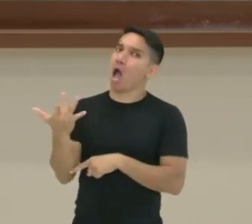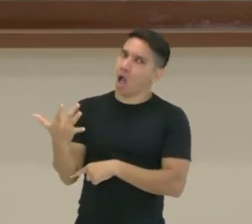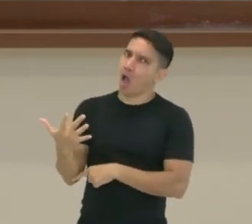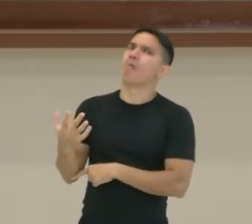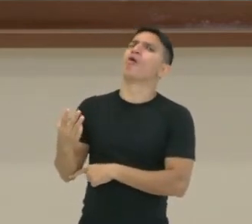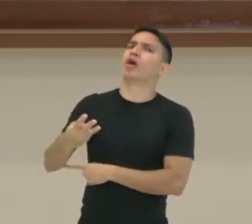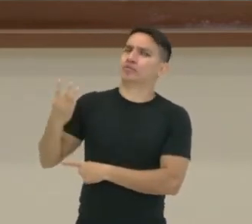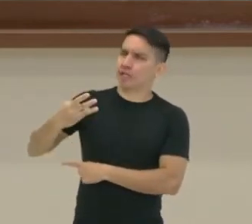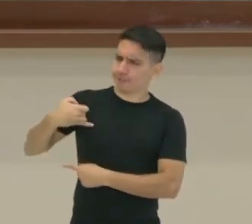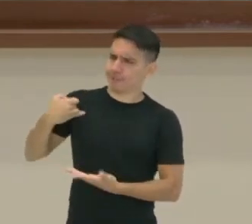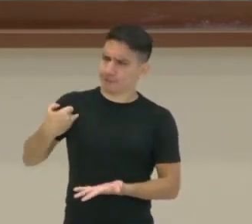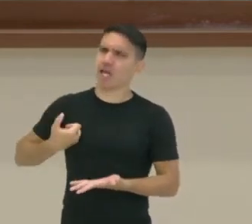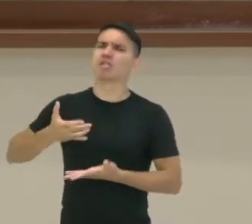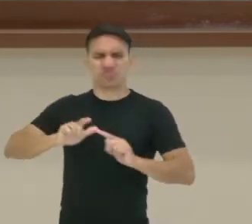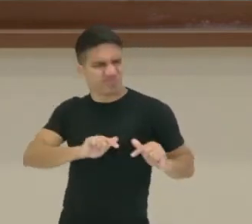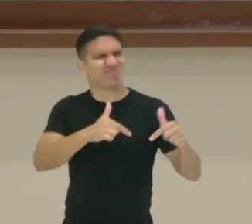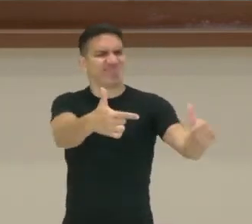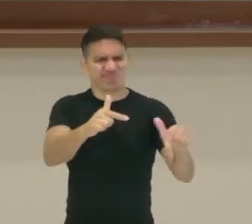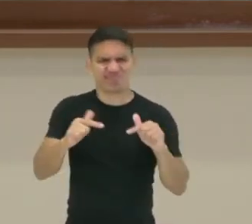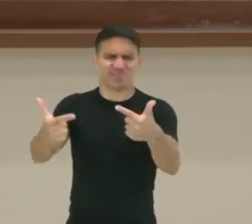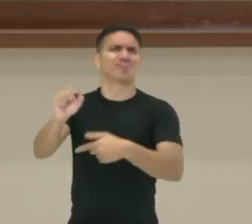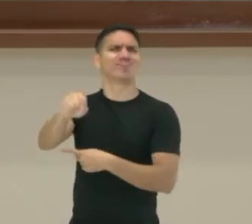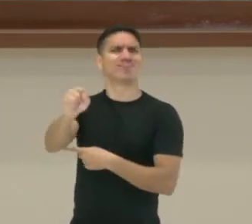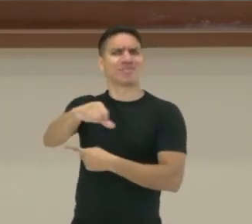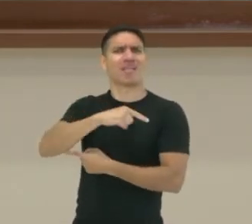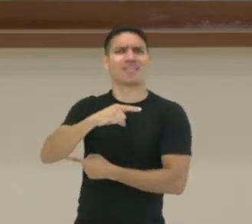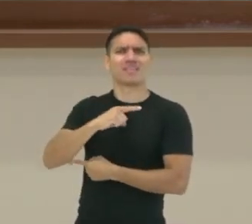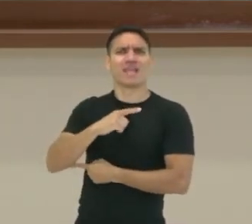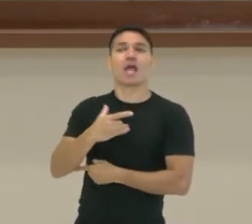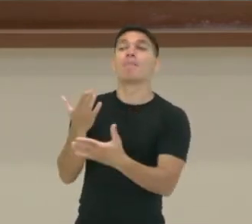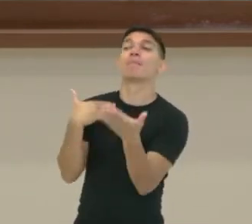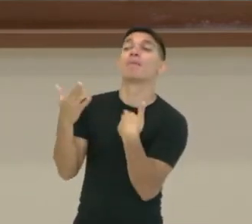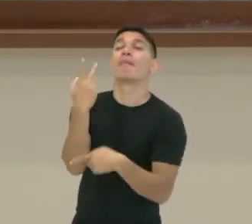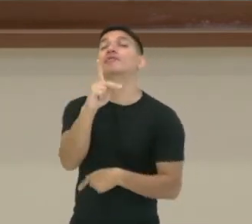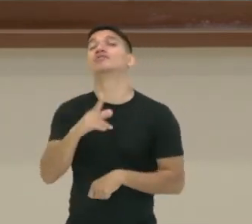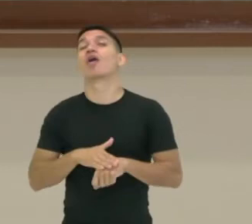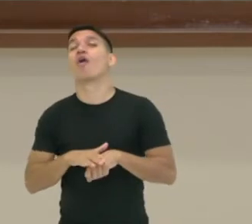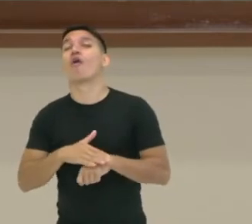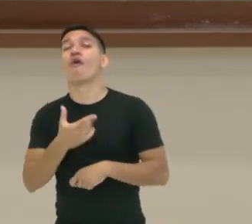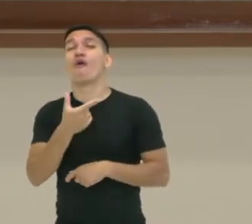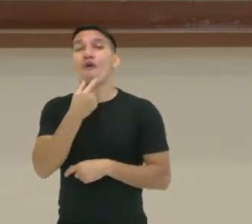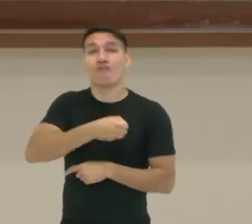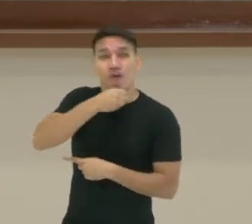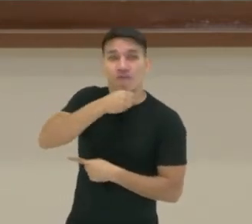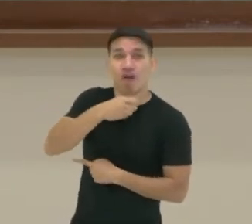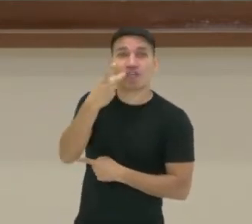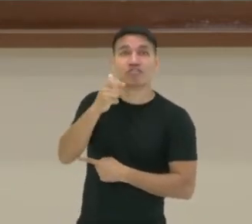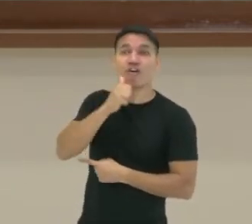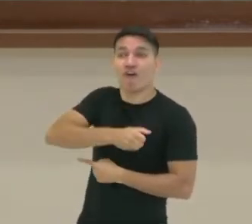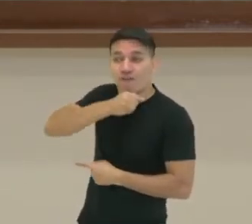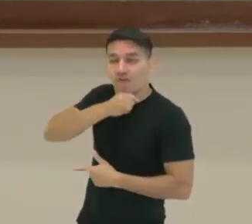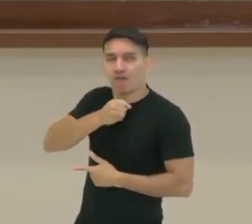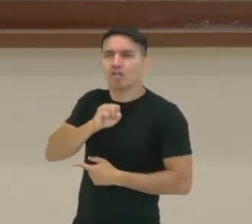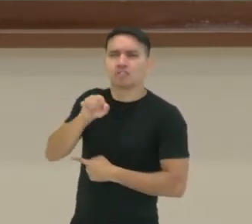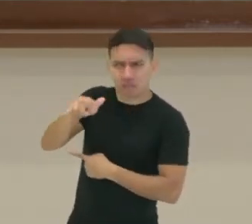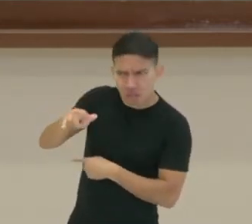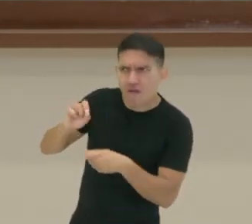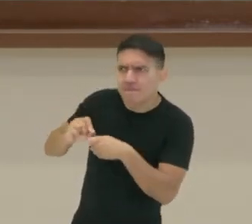super ativas, e é isso mesmo. Converse com seu vovô, converse com a sua vovó, se eles estão fazendo alguma atividade